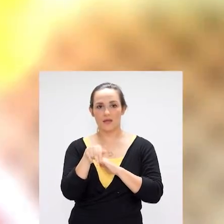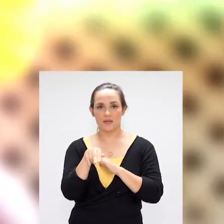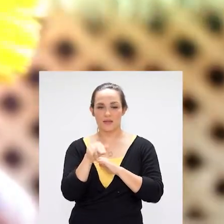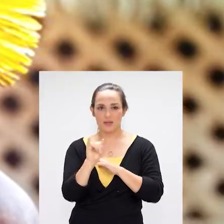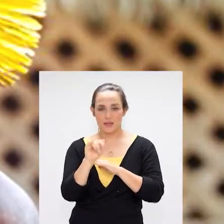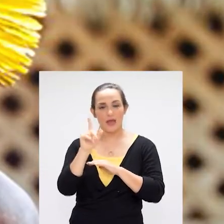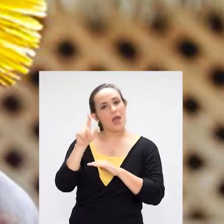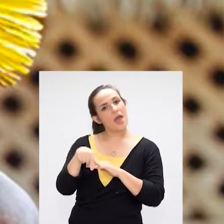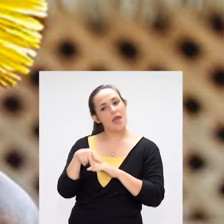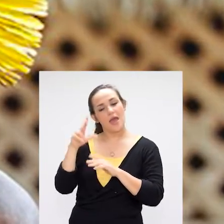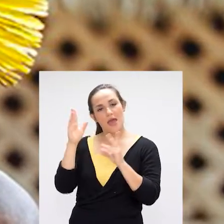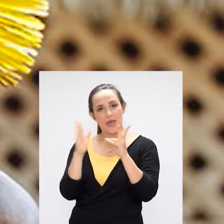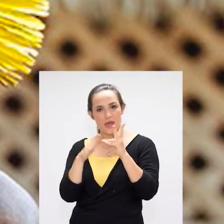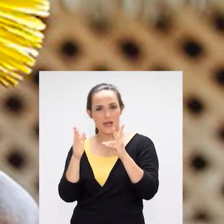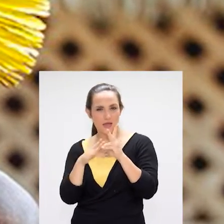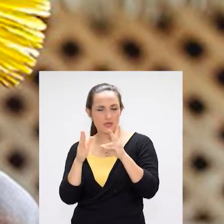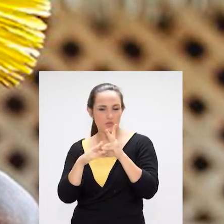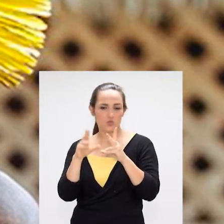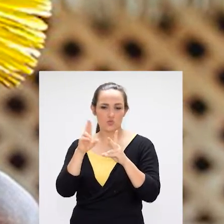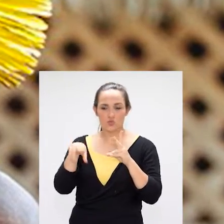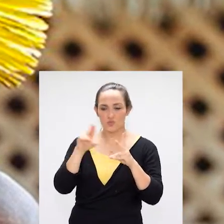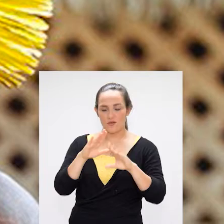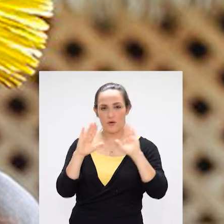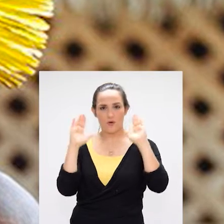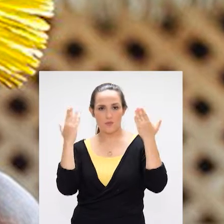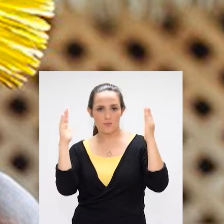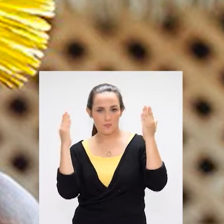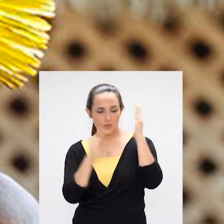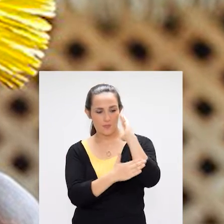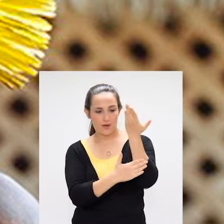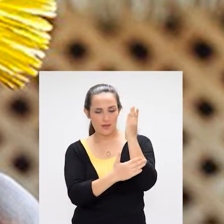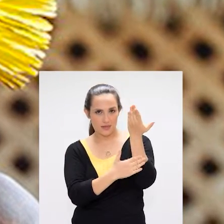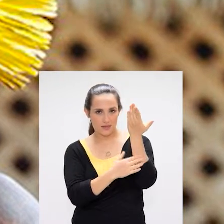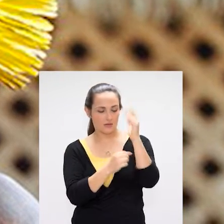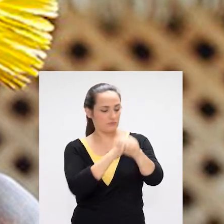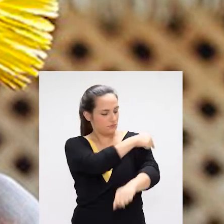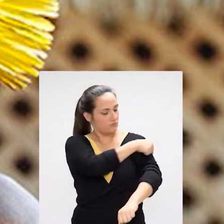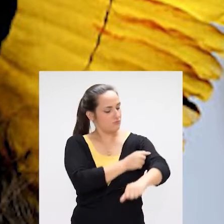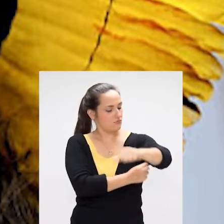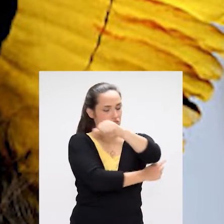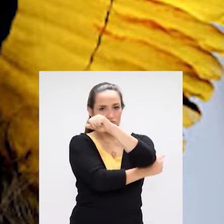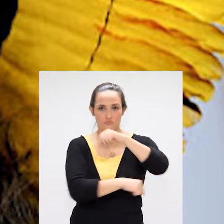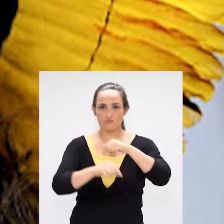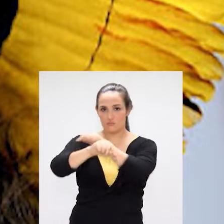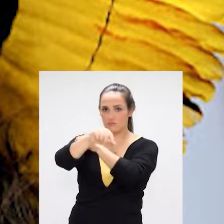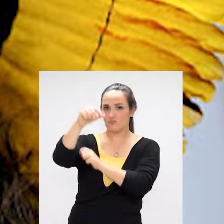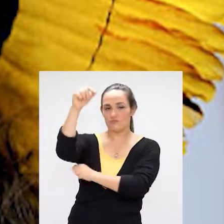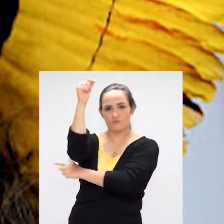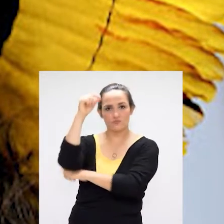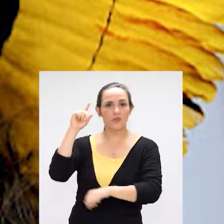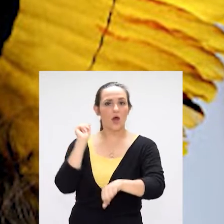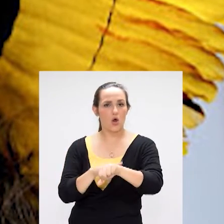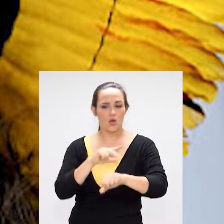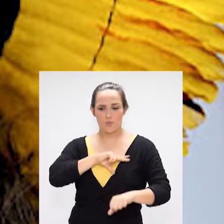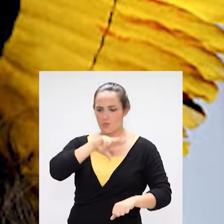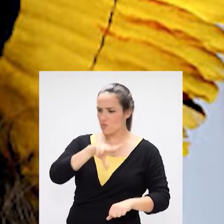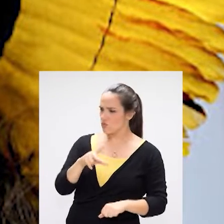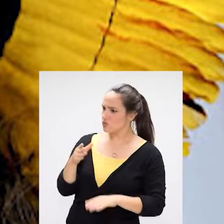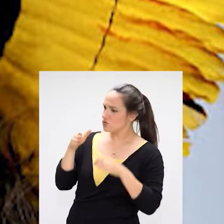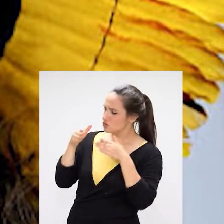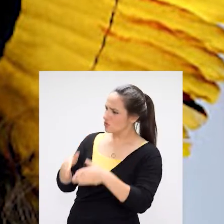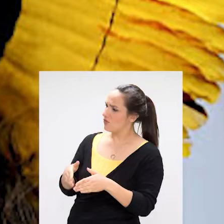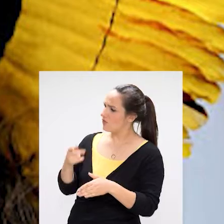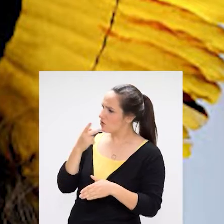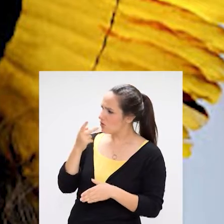enfeites, ornamentos de madeira circulares assim nos lábios, na orelha e no nariz, e os portugueses chamavam aquilo